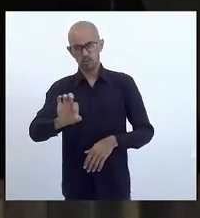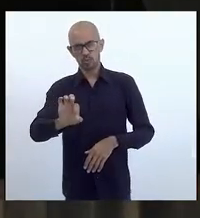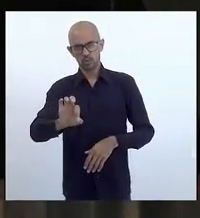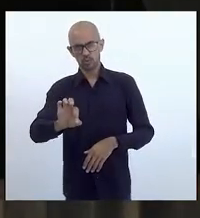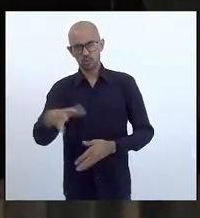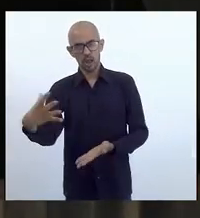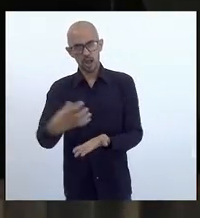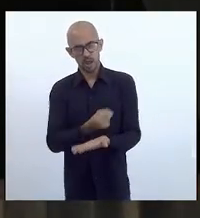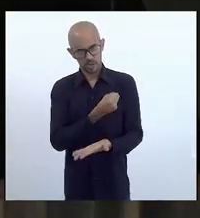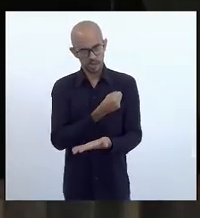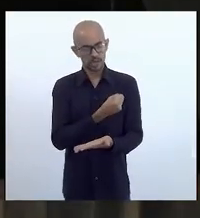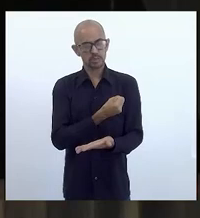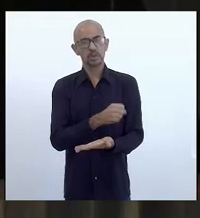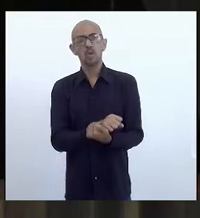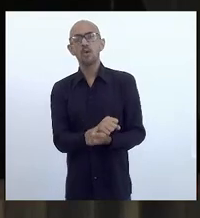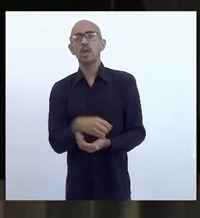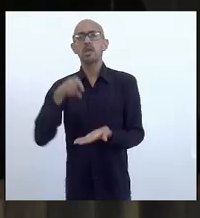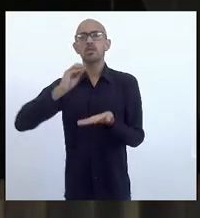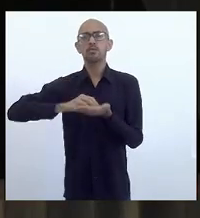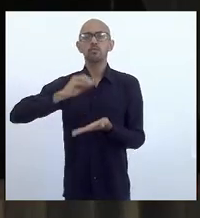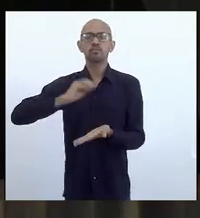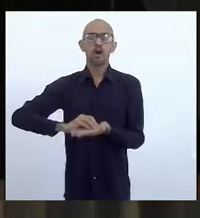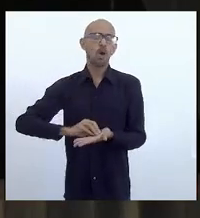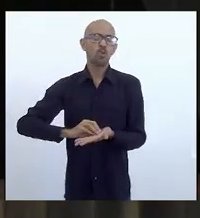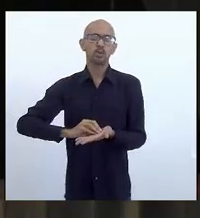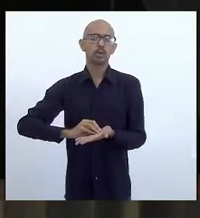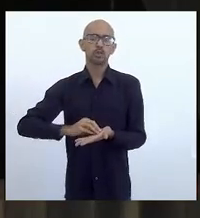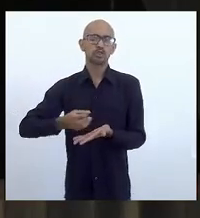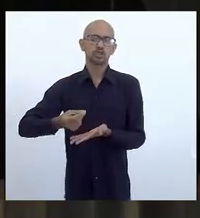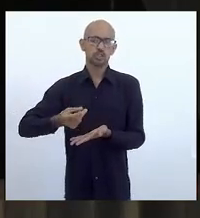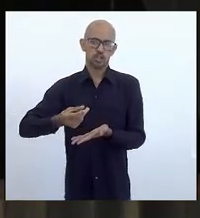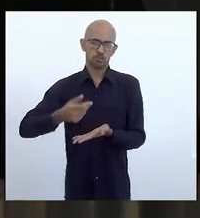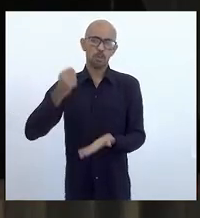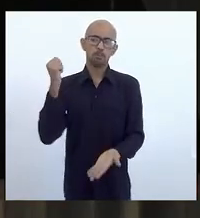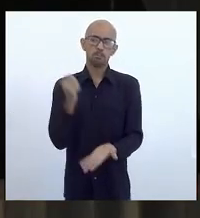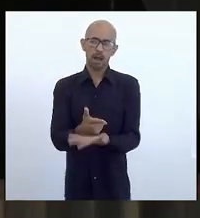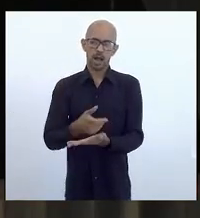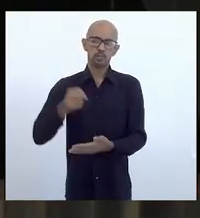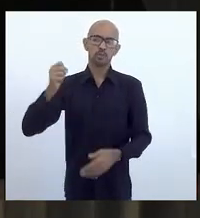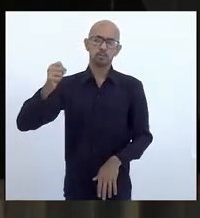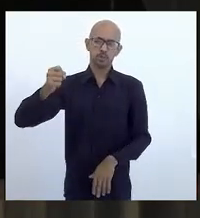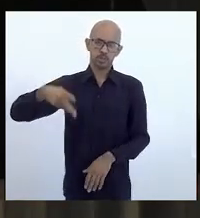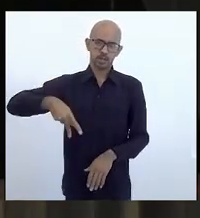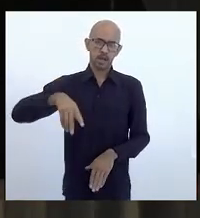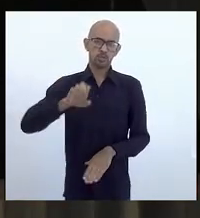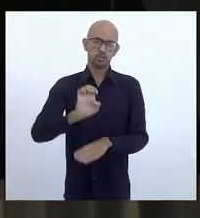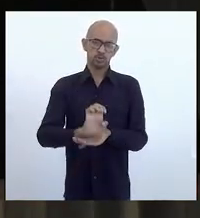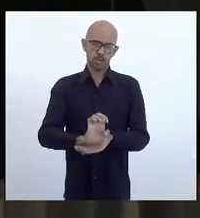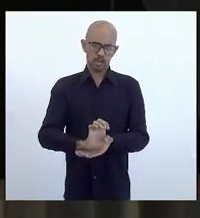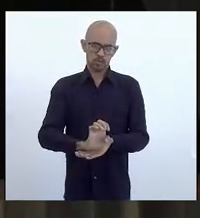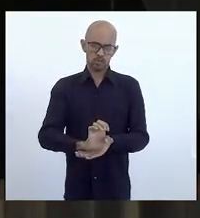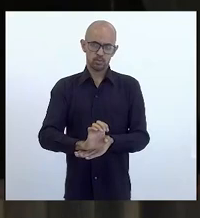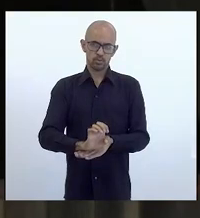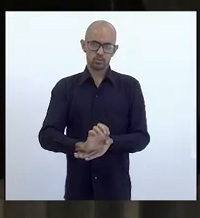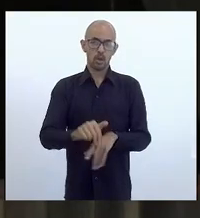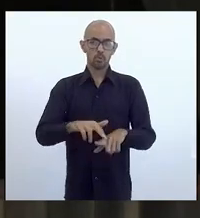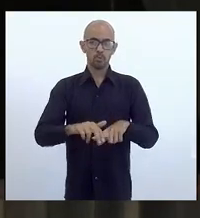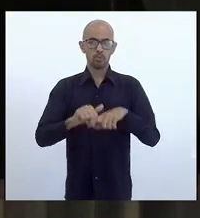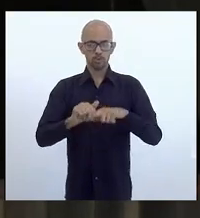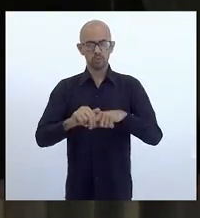falta recursos para a Previdência Estadual, e, por isso, obrigatoriamente, em algum momento, teremos que